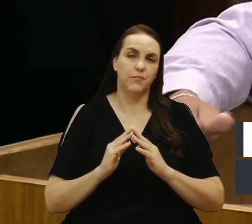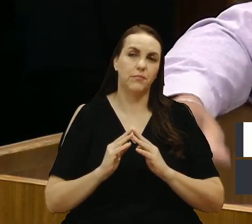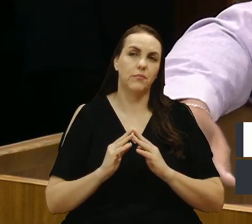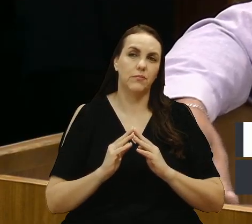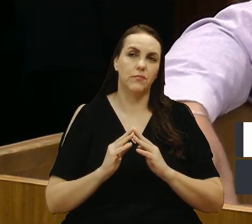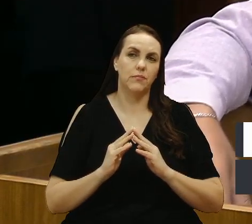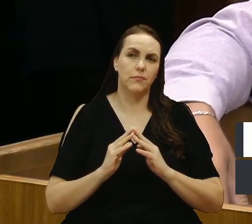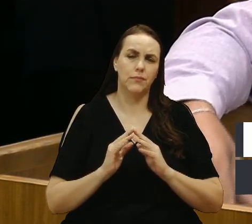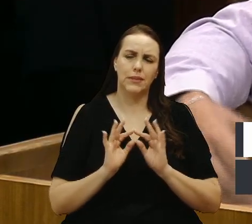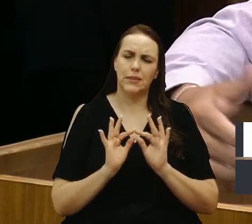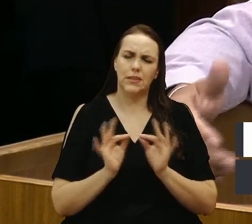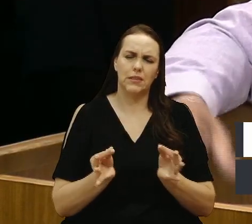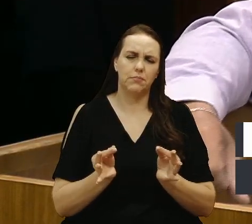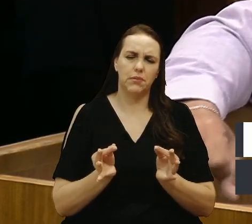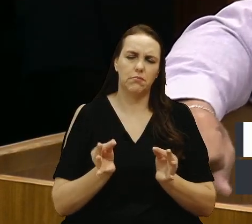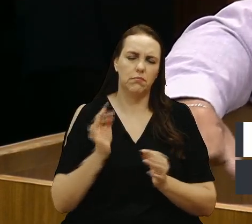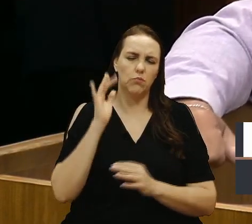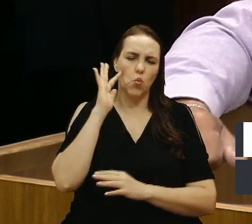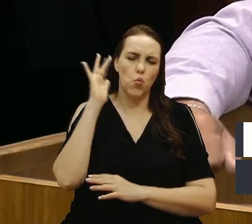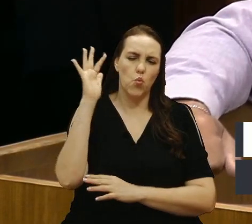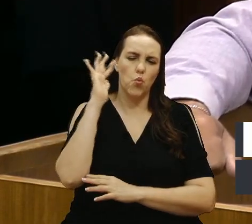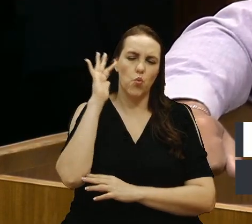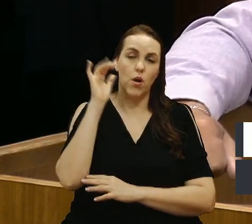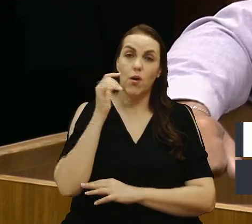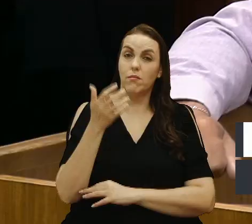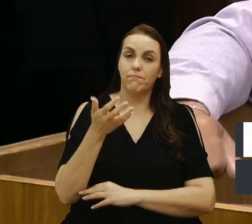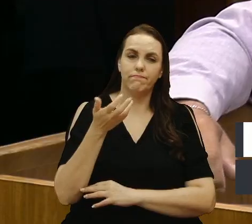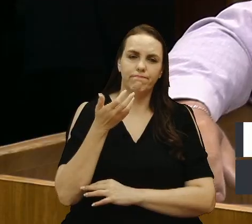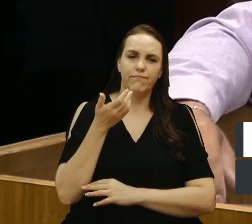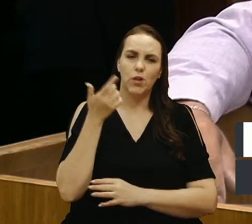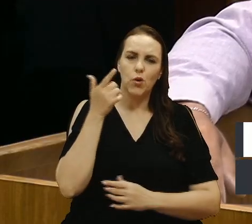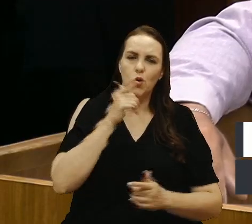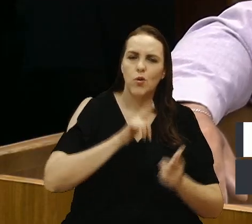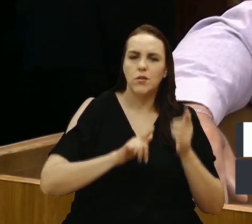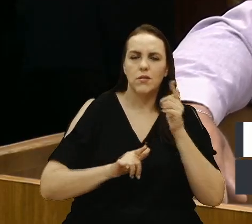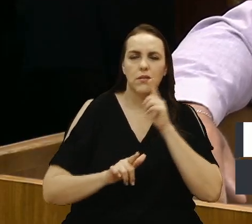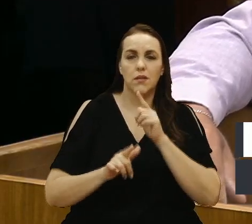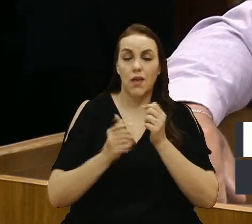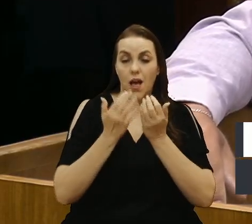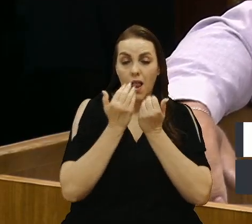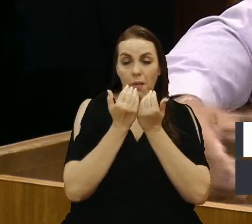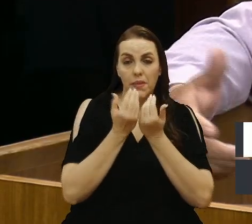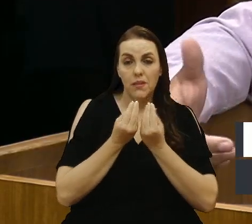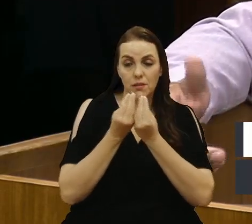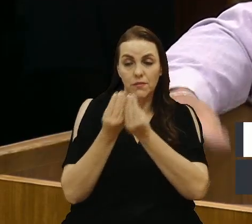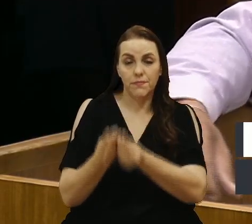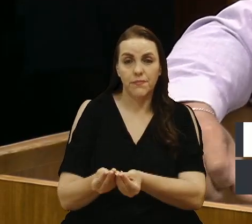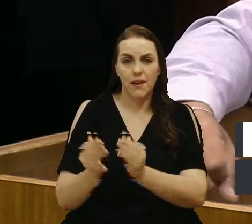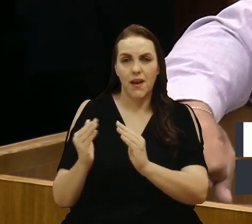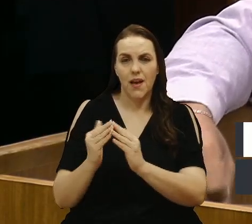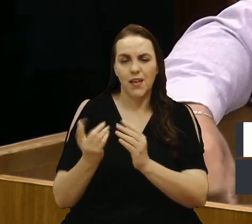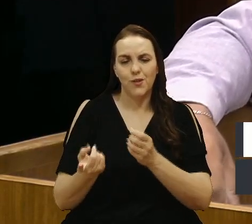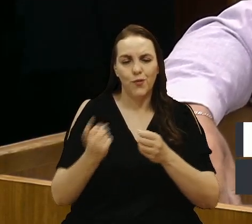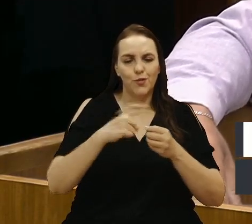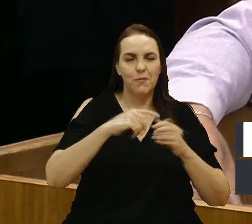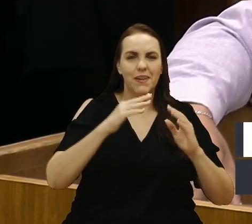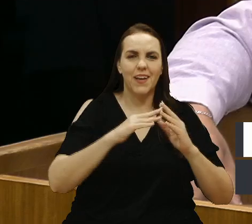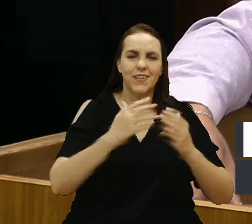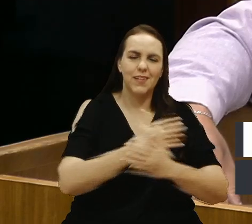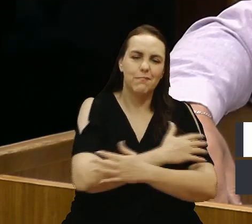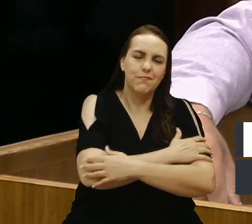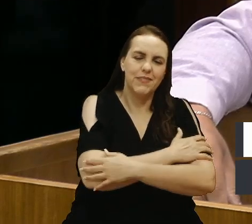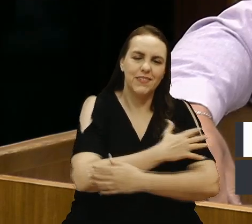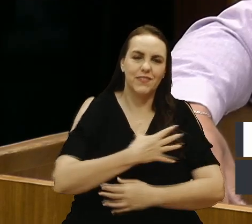com um simples sonho de conquistar o alimento para sua casa, voltar a abraçar seus filhos,